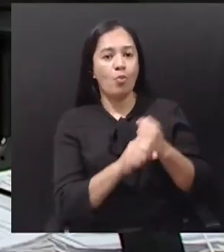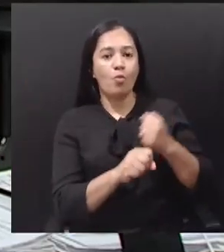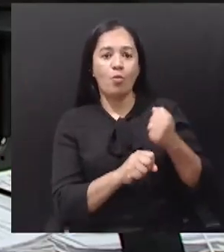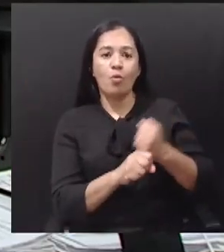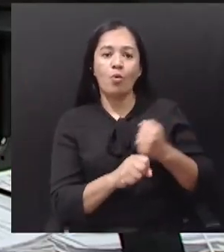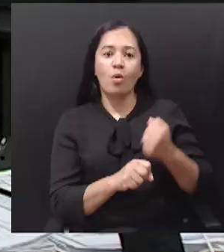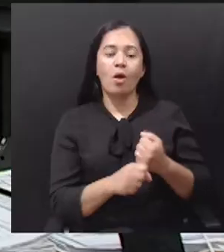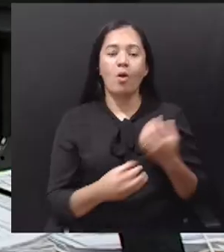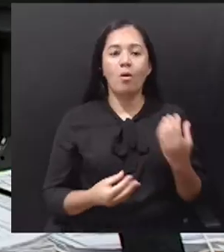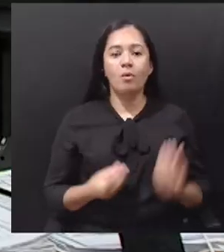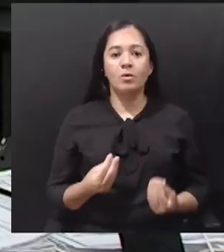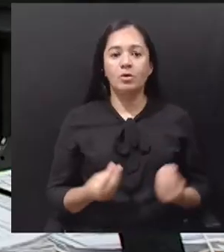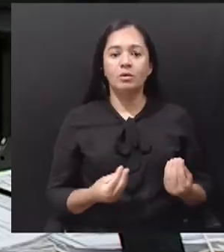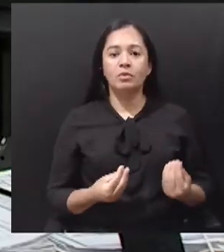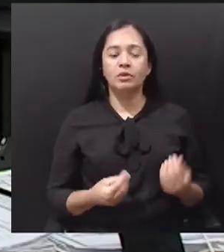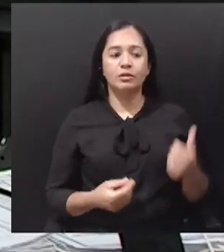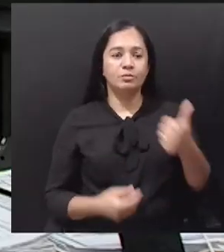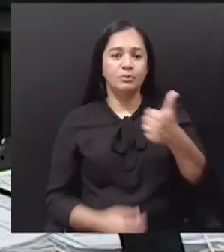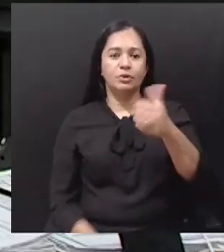de